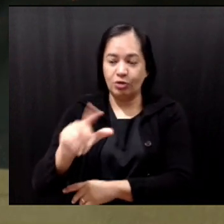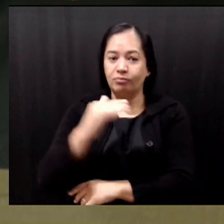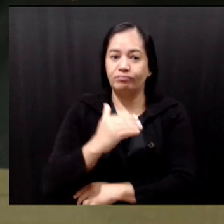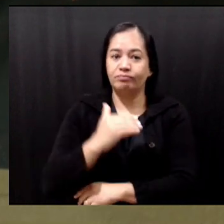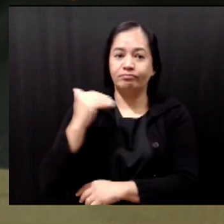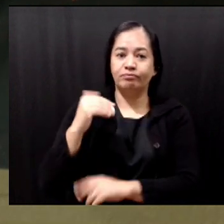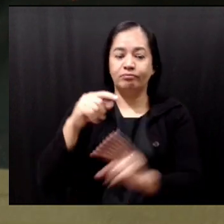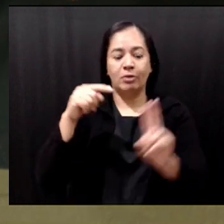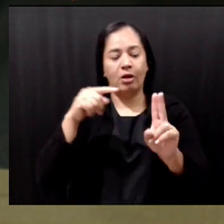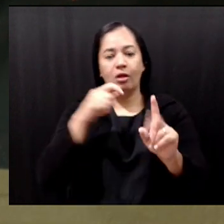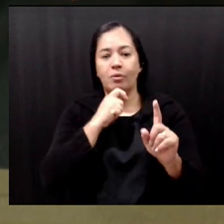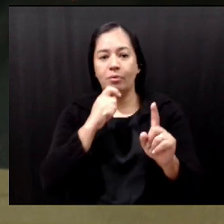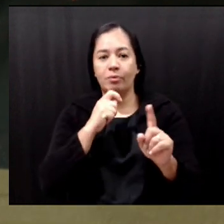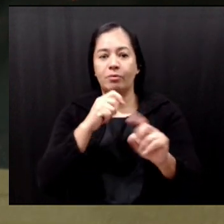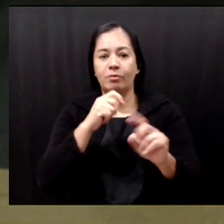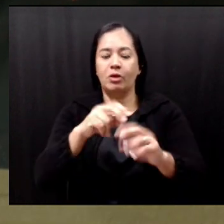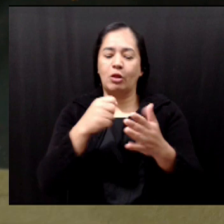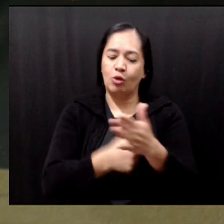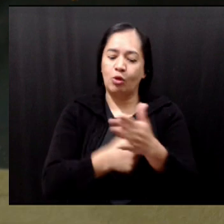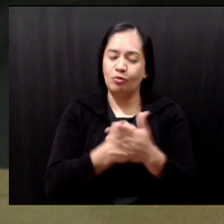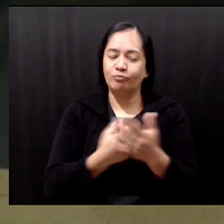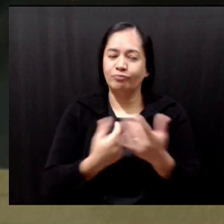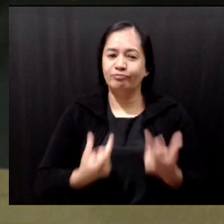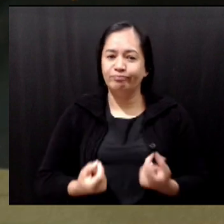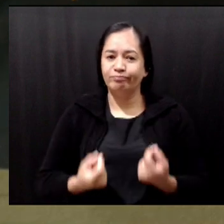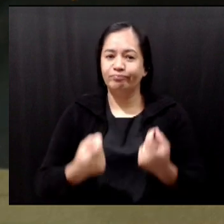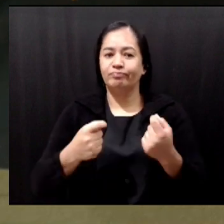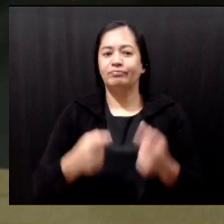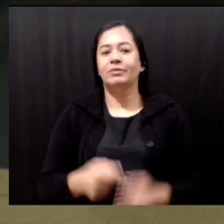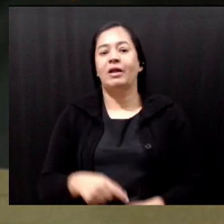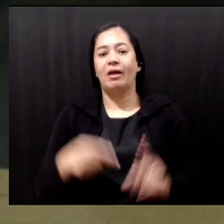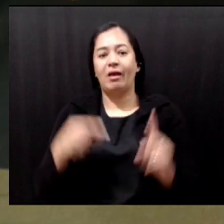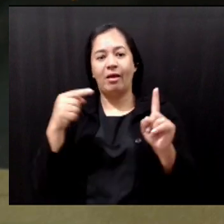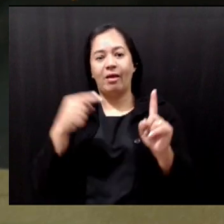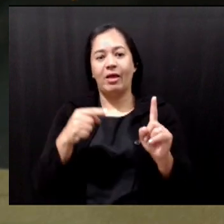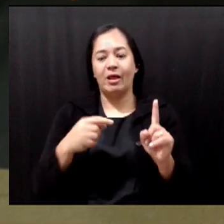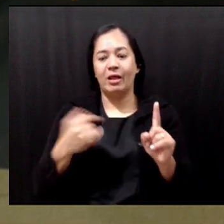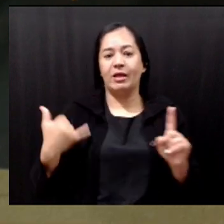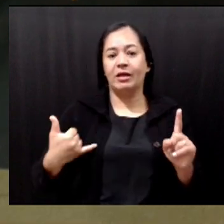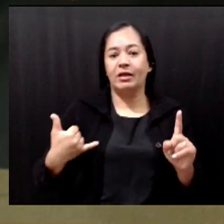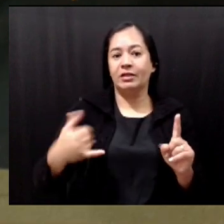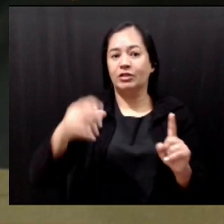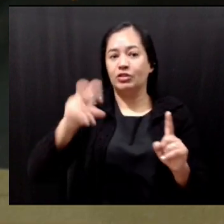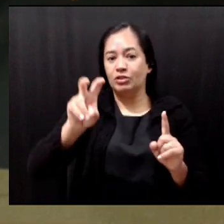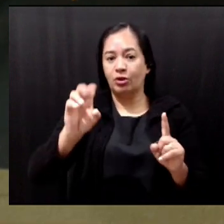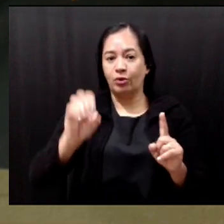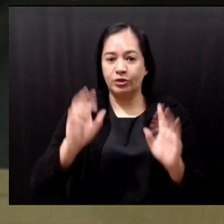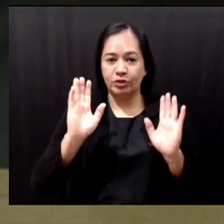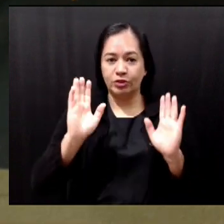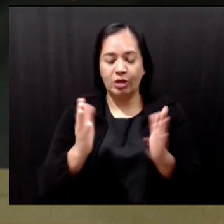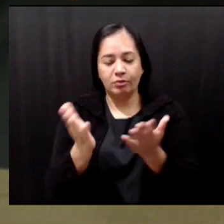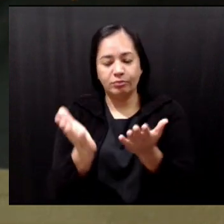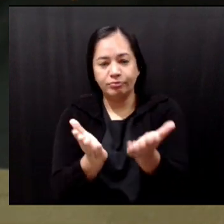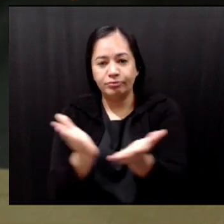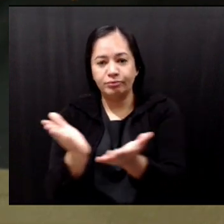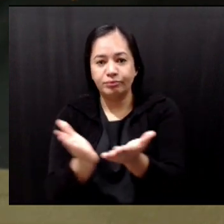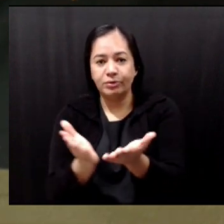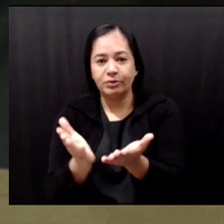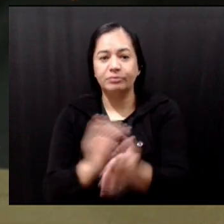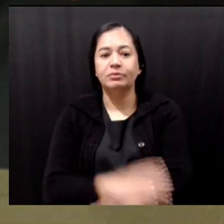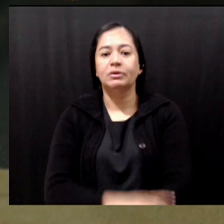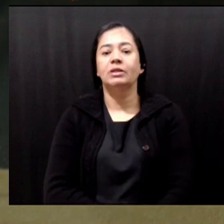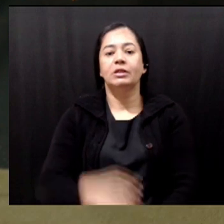o câncer. A intérprete empresária tinha 50 anos e fazia tratamento experimental fora do